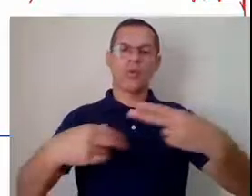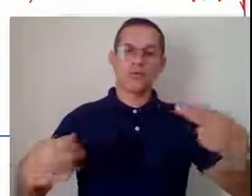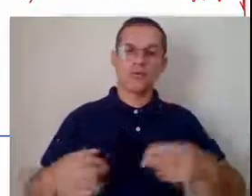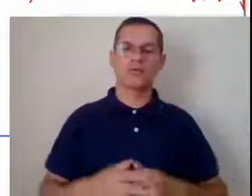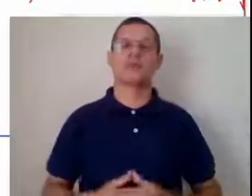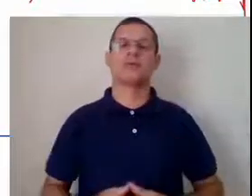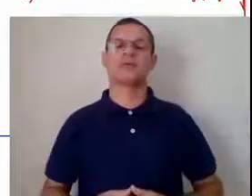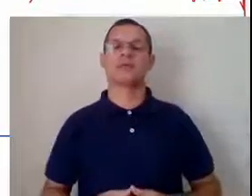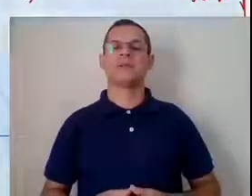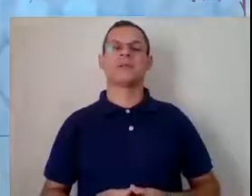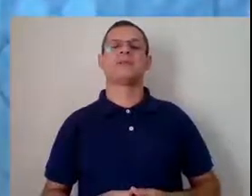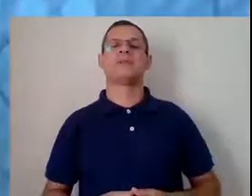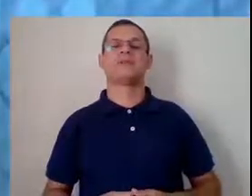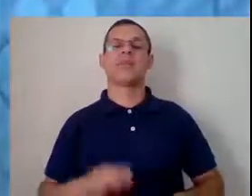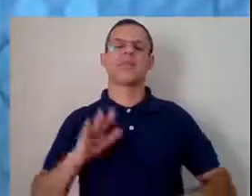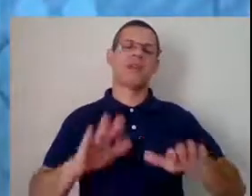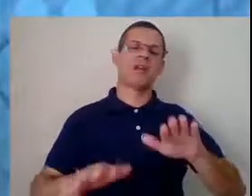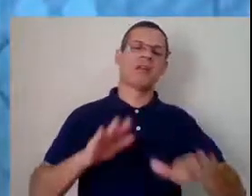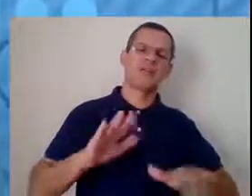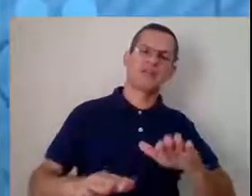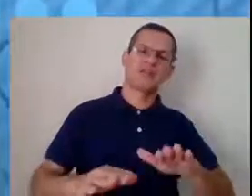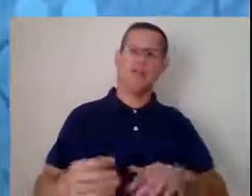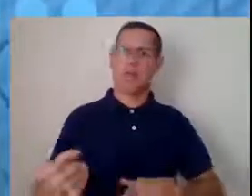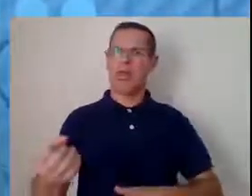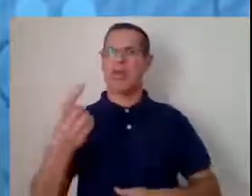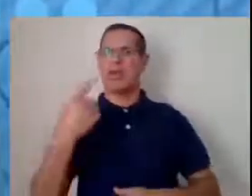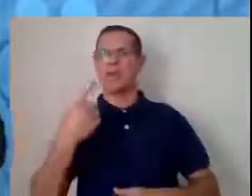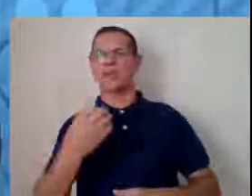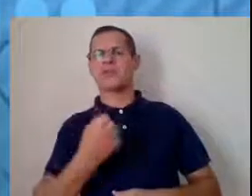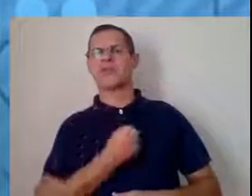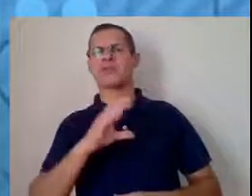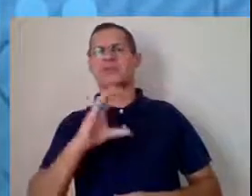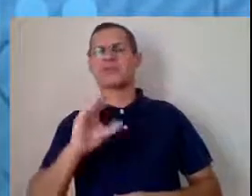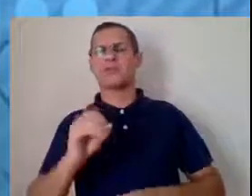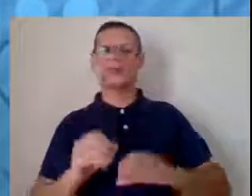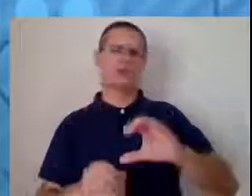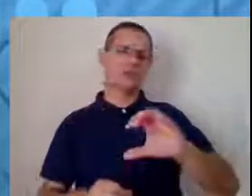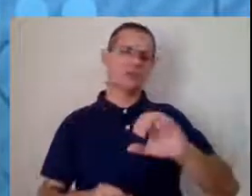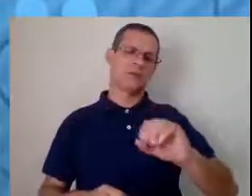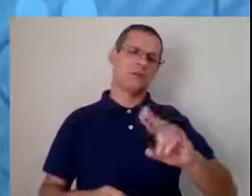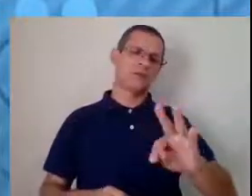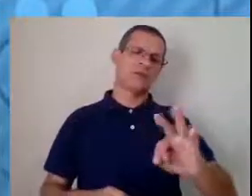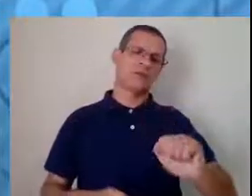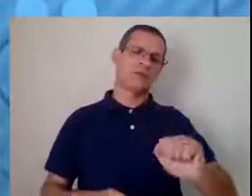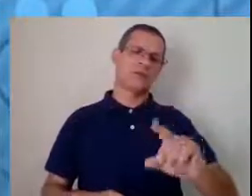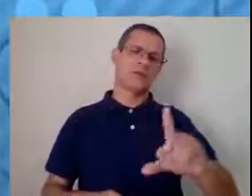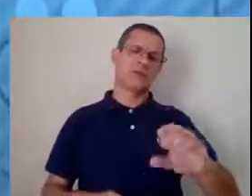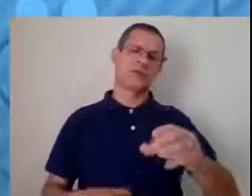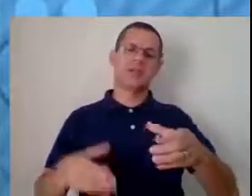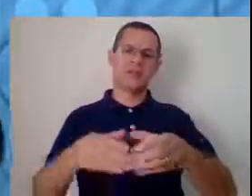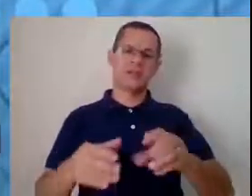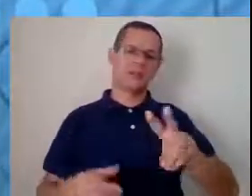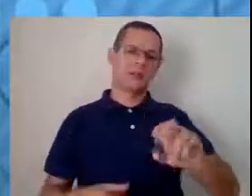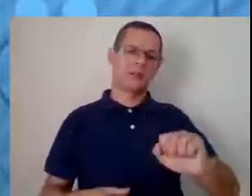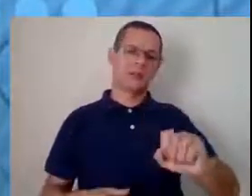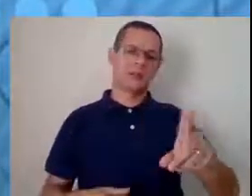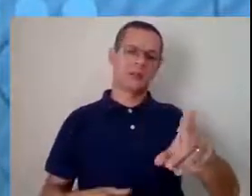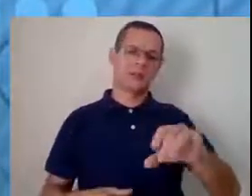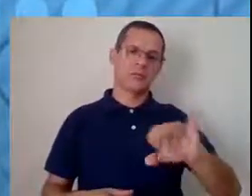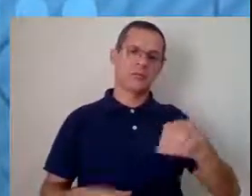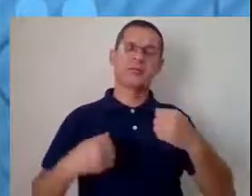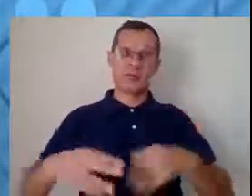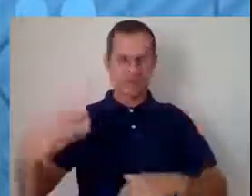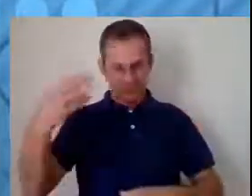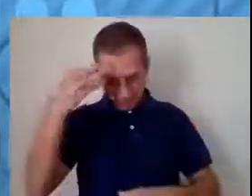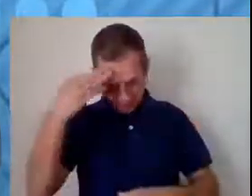situações. Às vezes pode ser estranho esse zero cortado, esse conjunto vazio. Você tem que ter em mente que ele